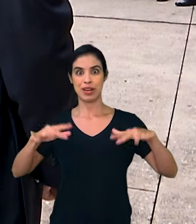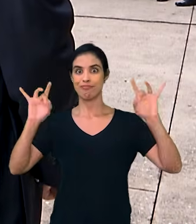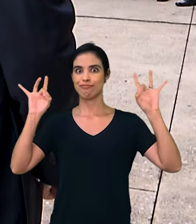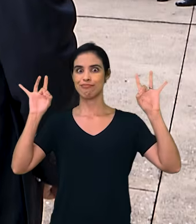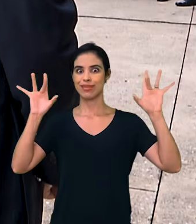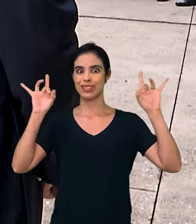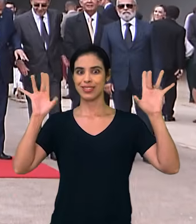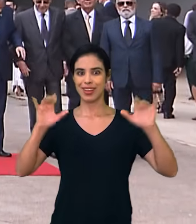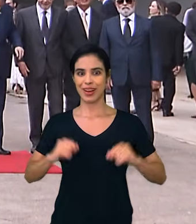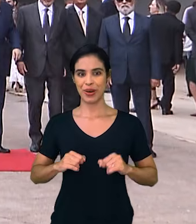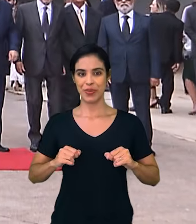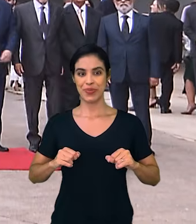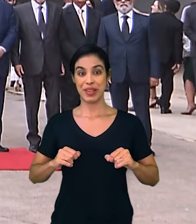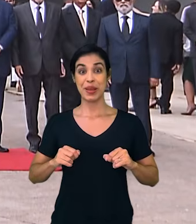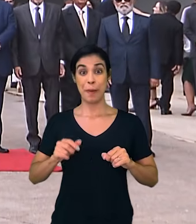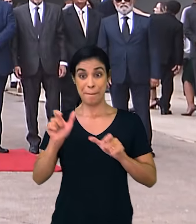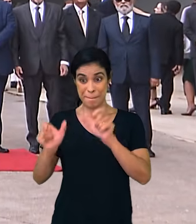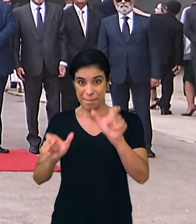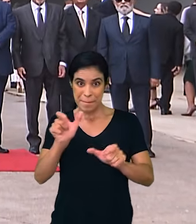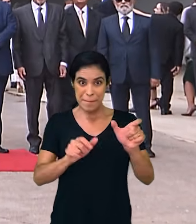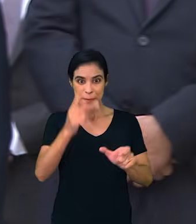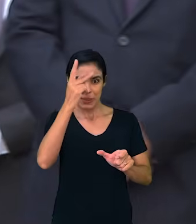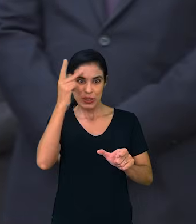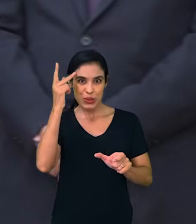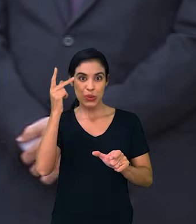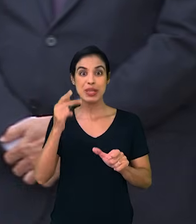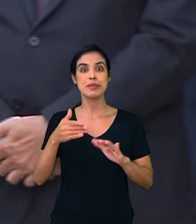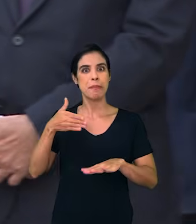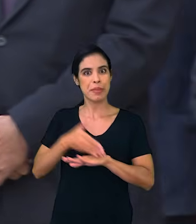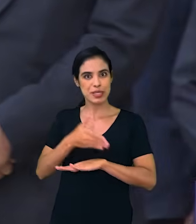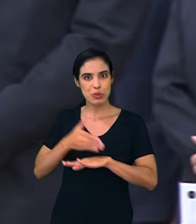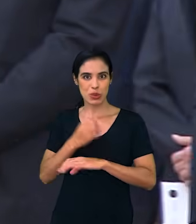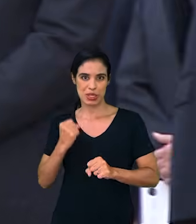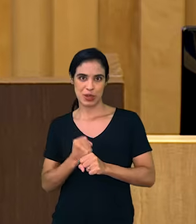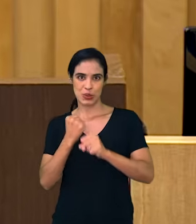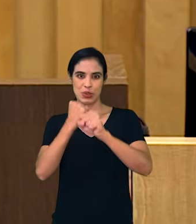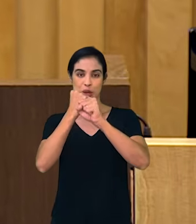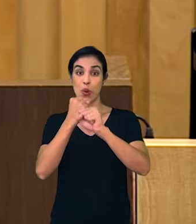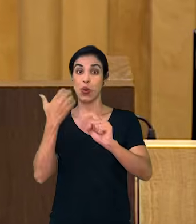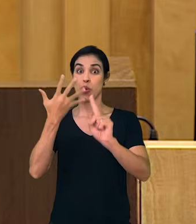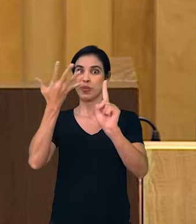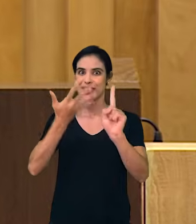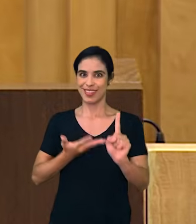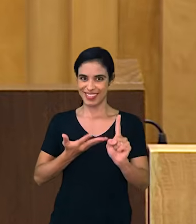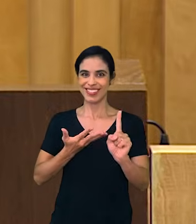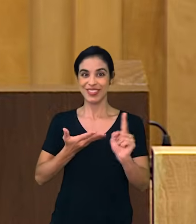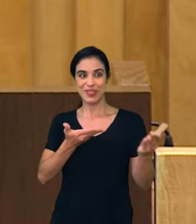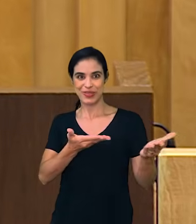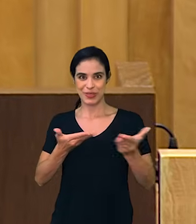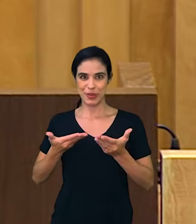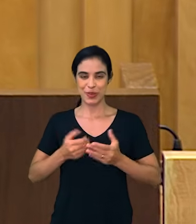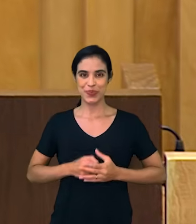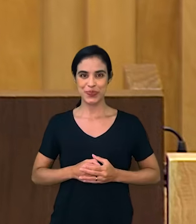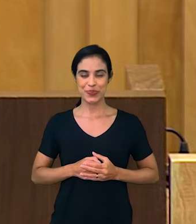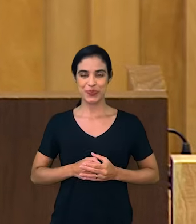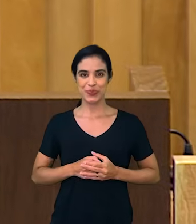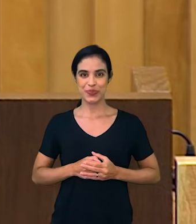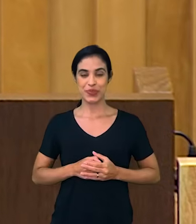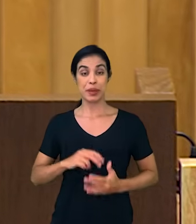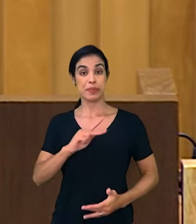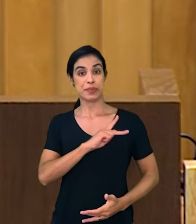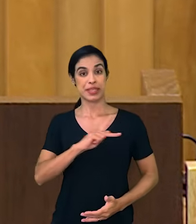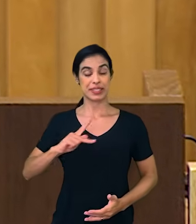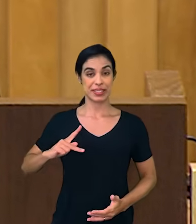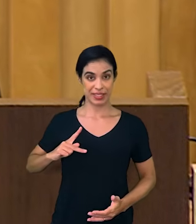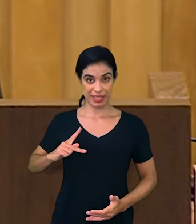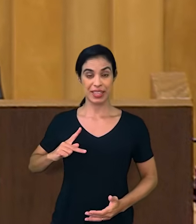Personalidades que contribuíram para que o projeto saísse do papel foram homenageadas. Ao abrir a cerimônia do ano judiciário, o